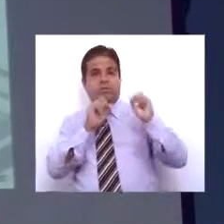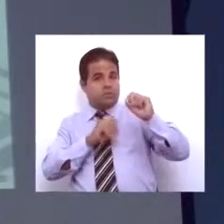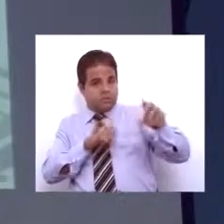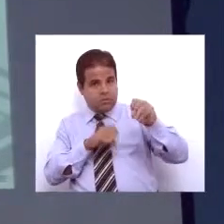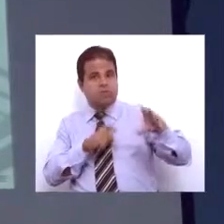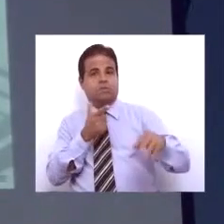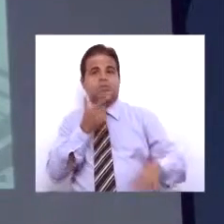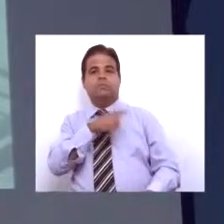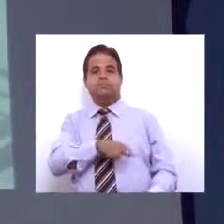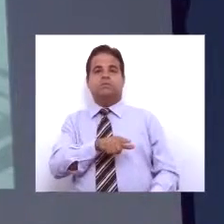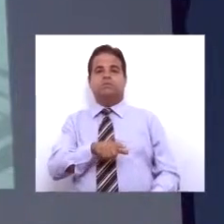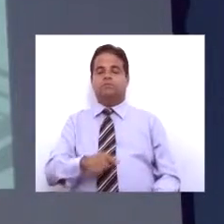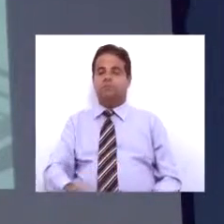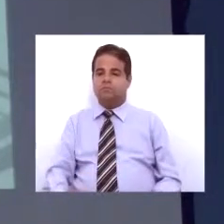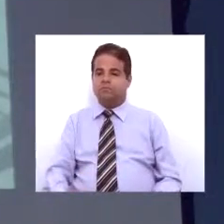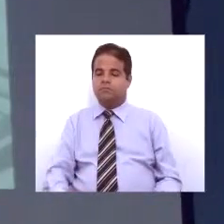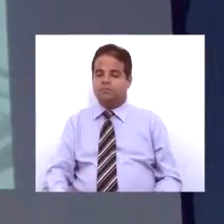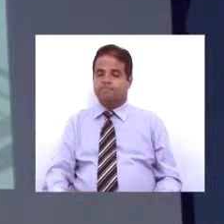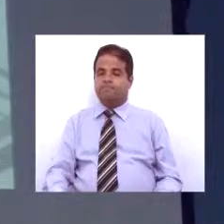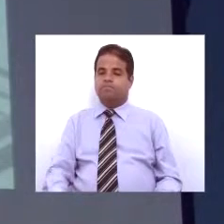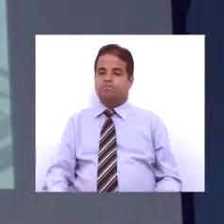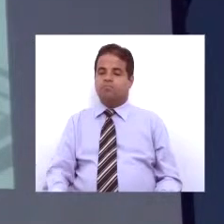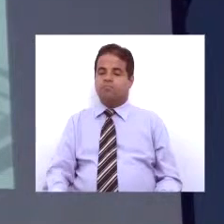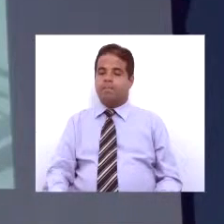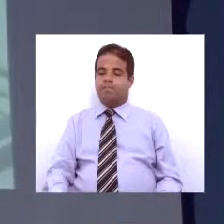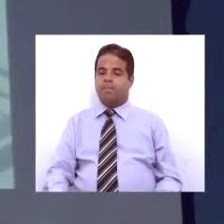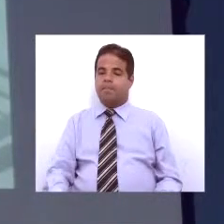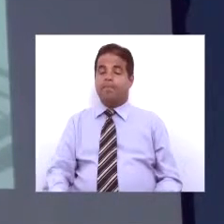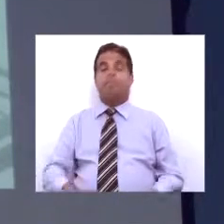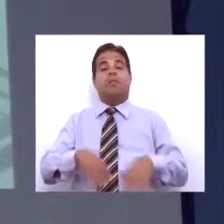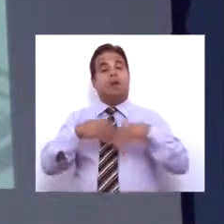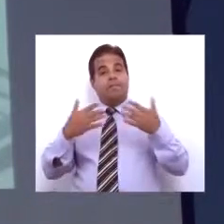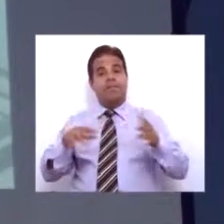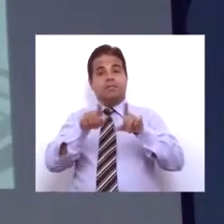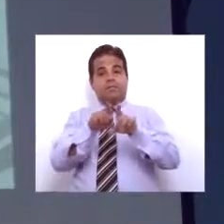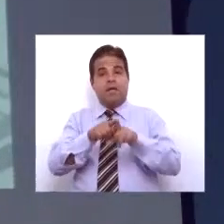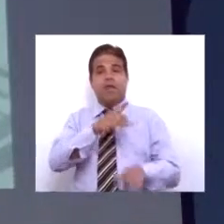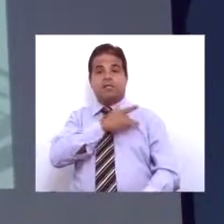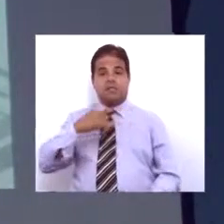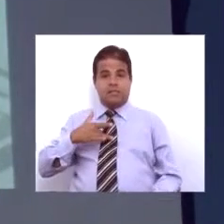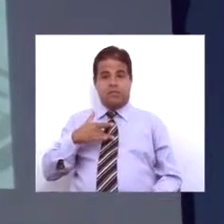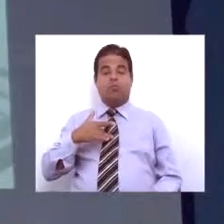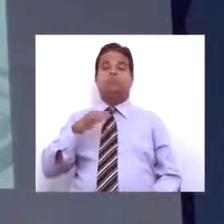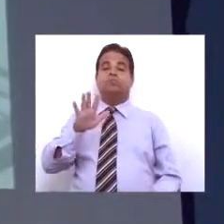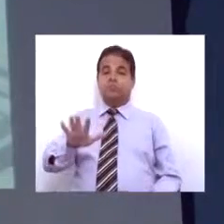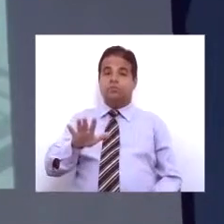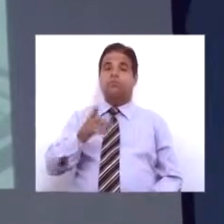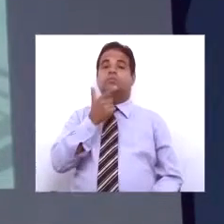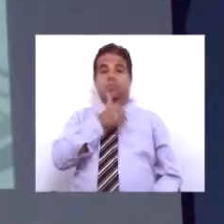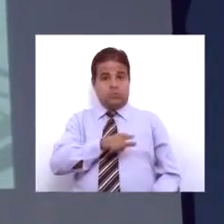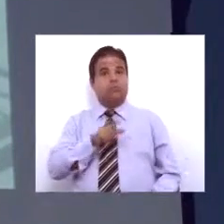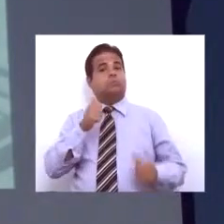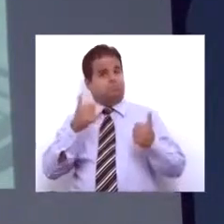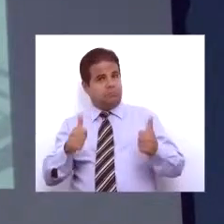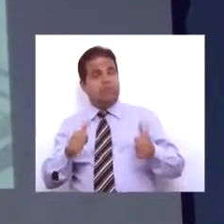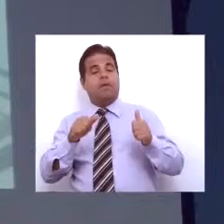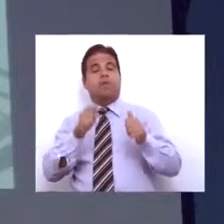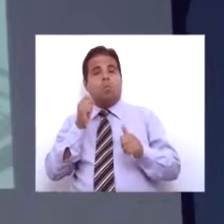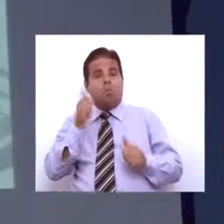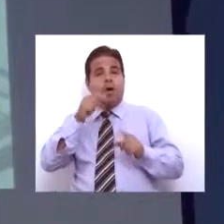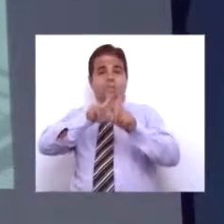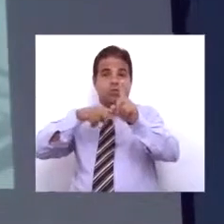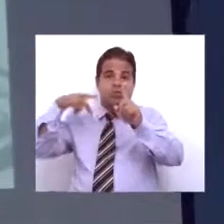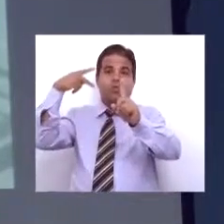ou saúde no que diz respeito à saúde também não só atingimos quando quase que